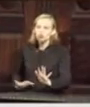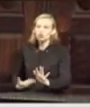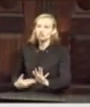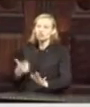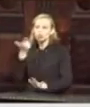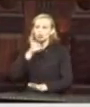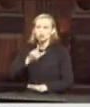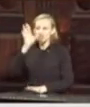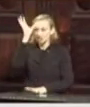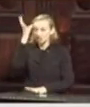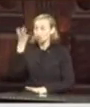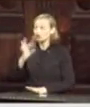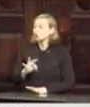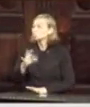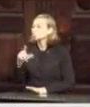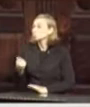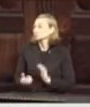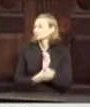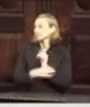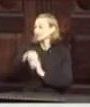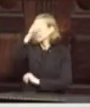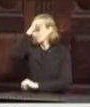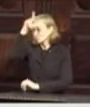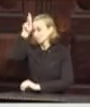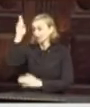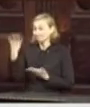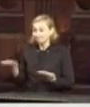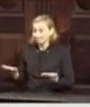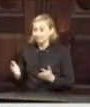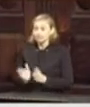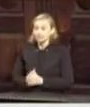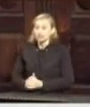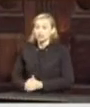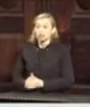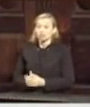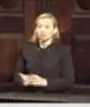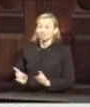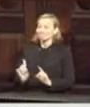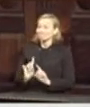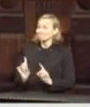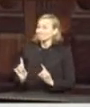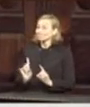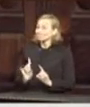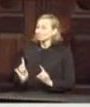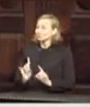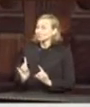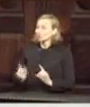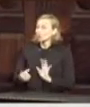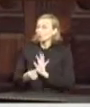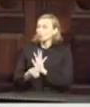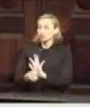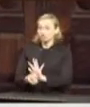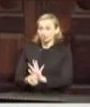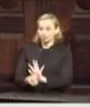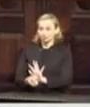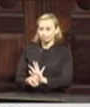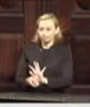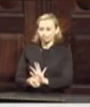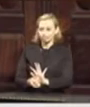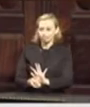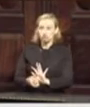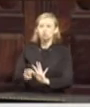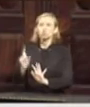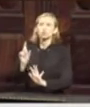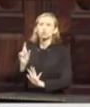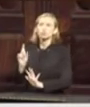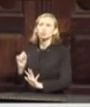o orçamento da segurança pública em 1%. Não se está votando isso. O que se está votando é que